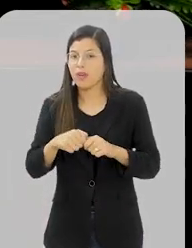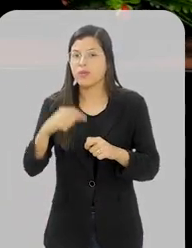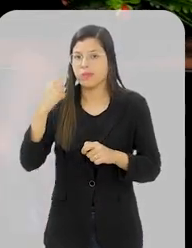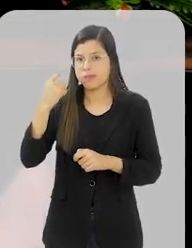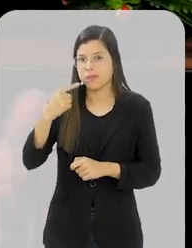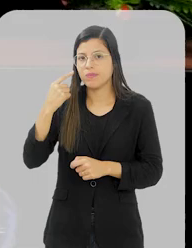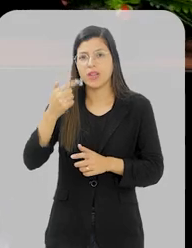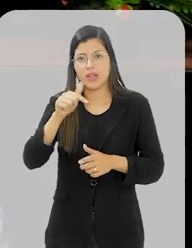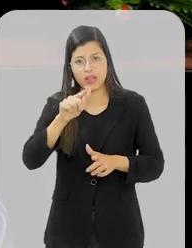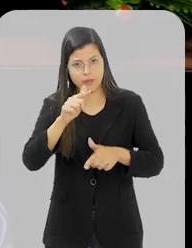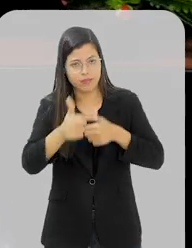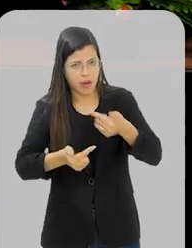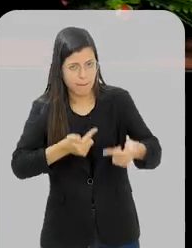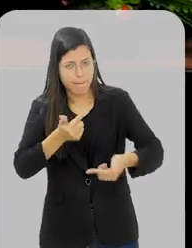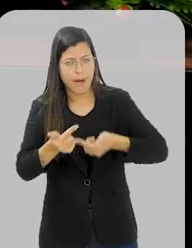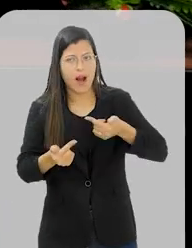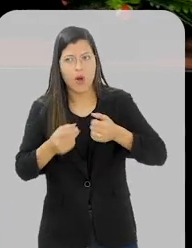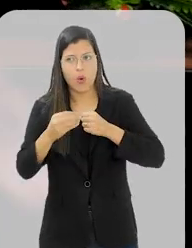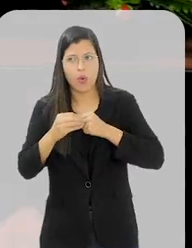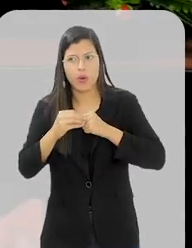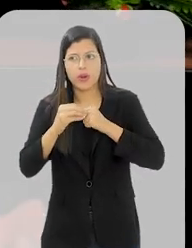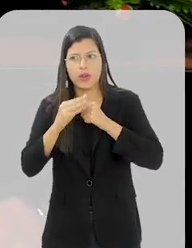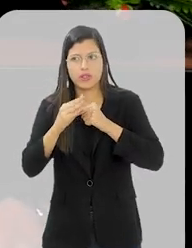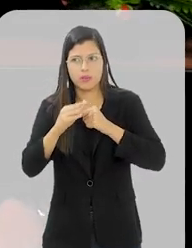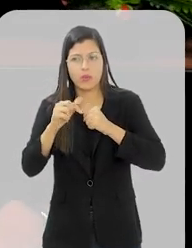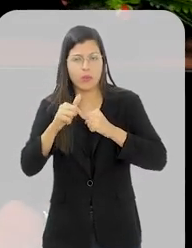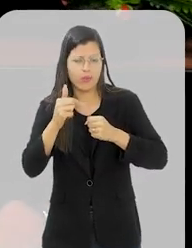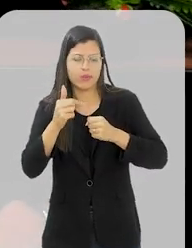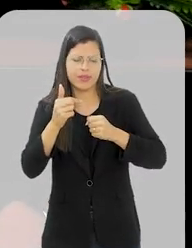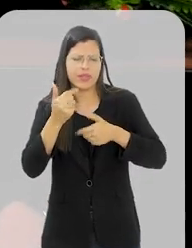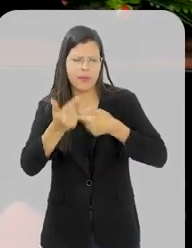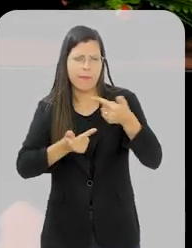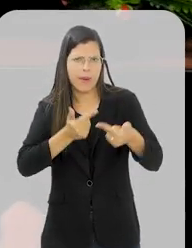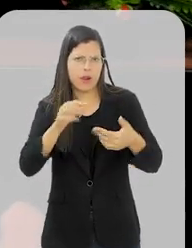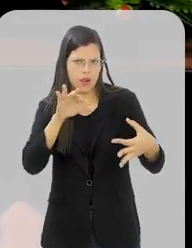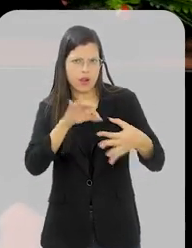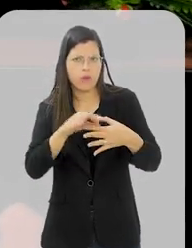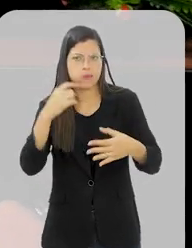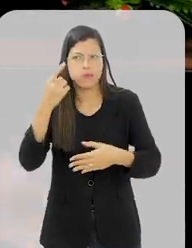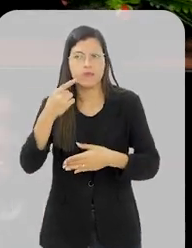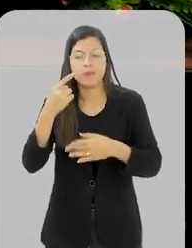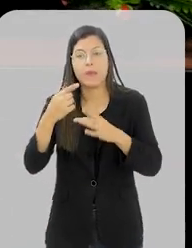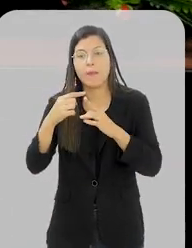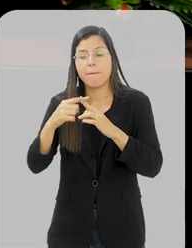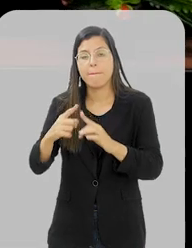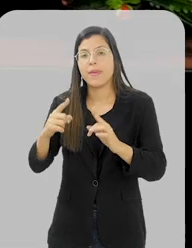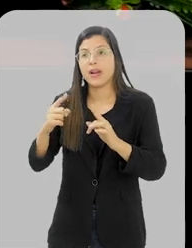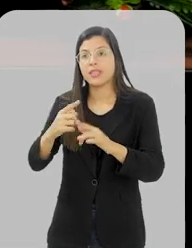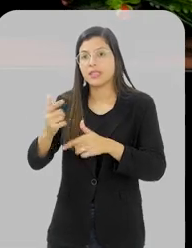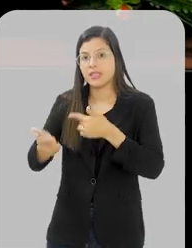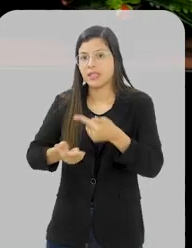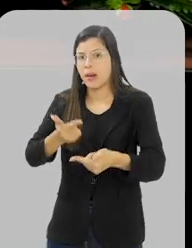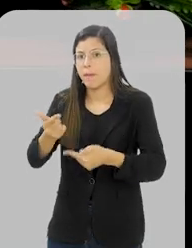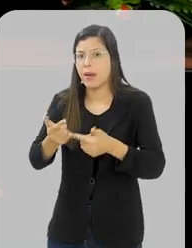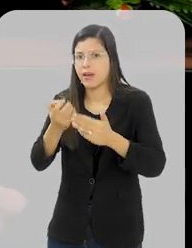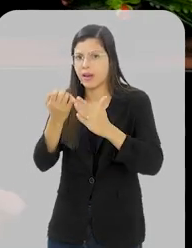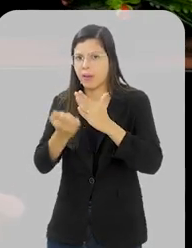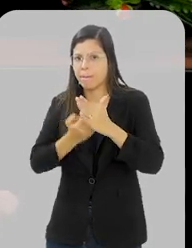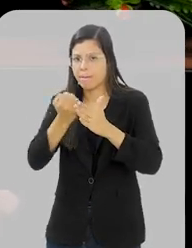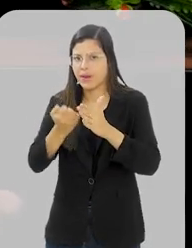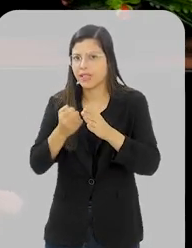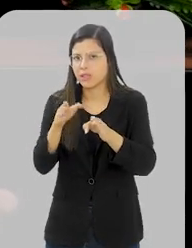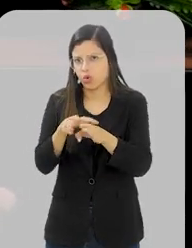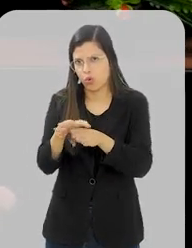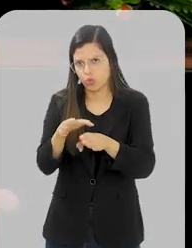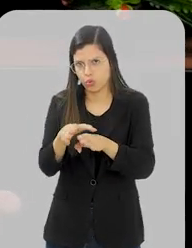trabalha até e o conhecimento dele o emprego dele tem tudo a ver com a advocacia mas ele trabalha numa empresa de